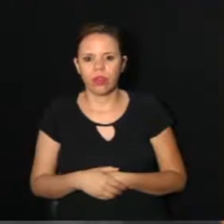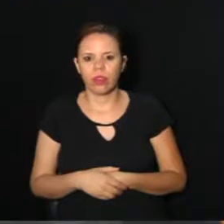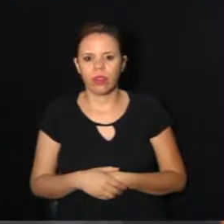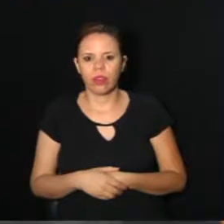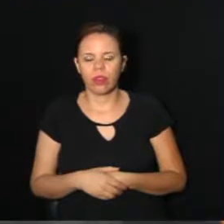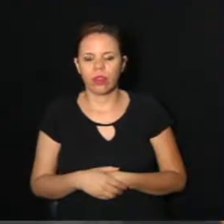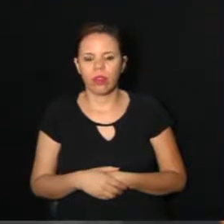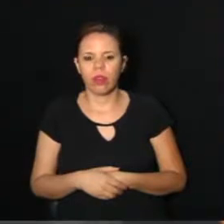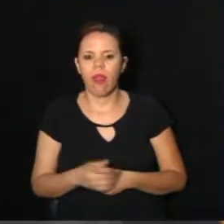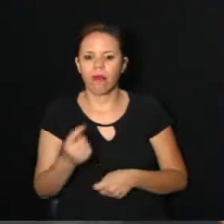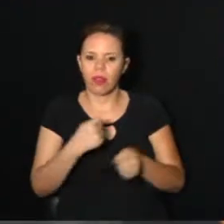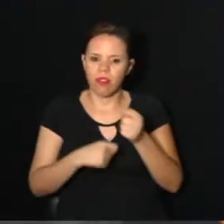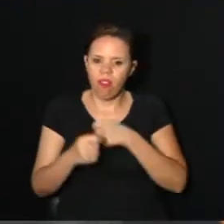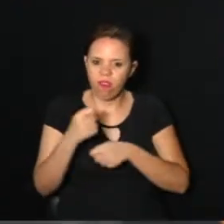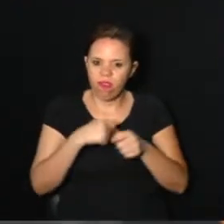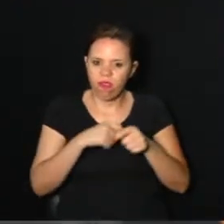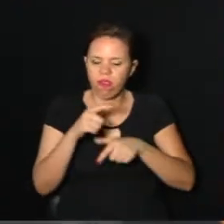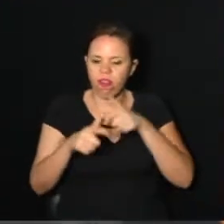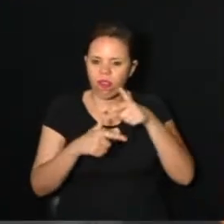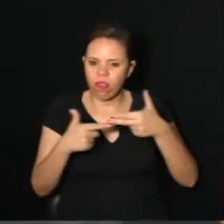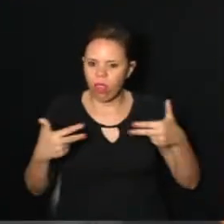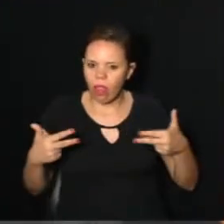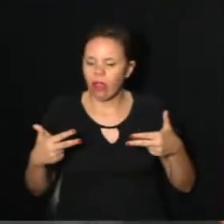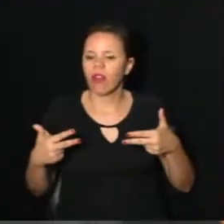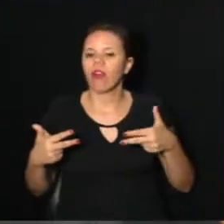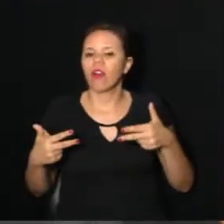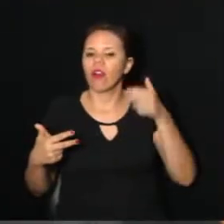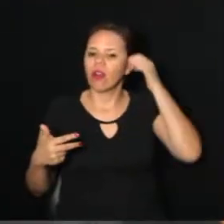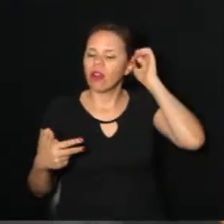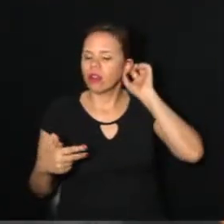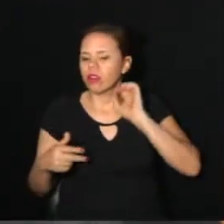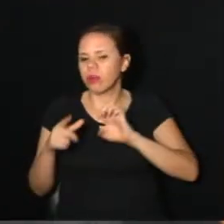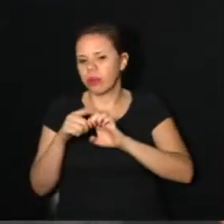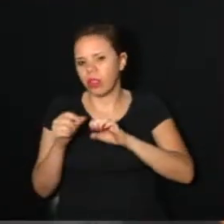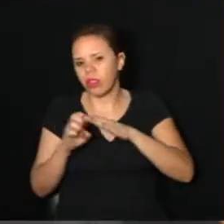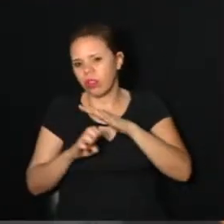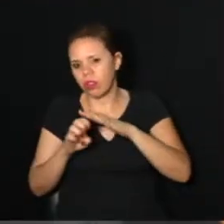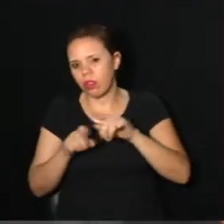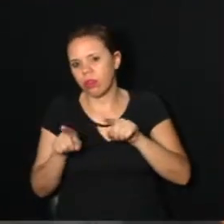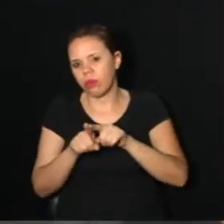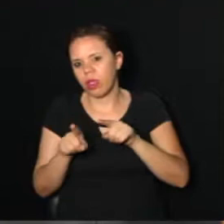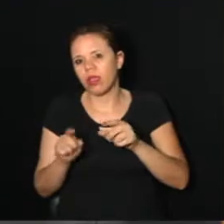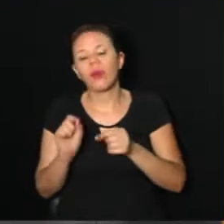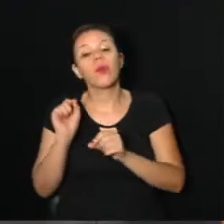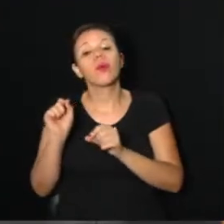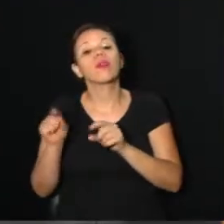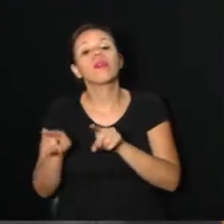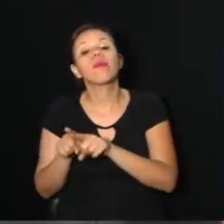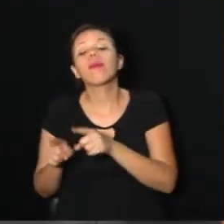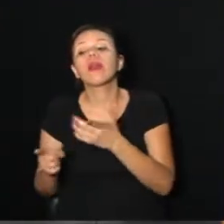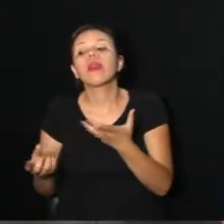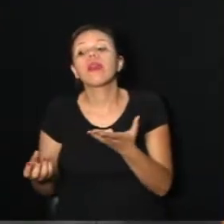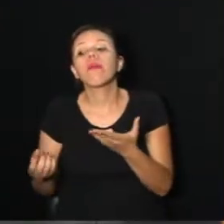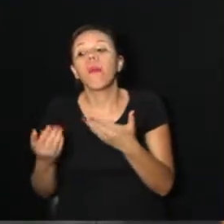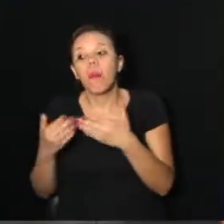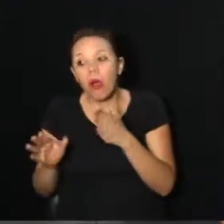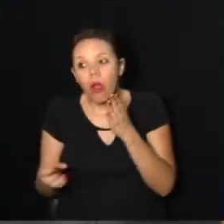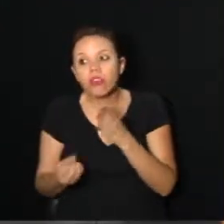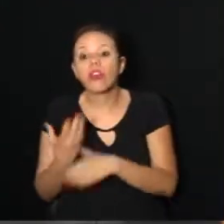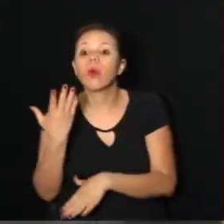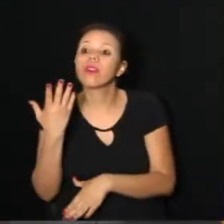para os negócios e fala também na criação de empregos. Então,